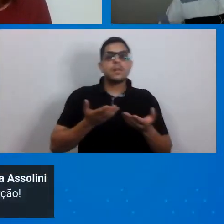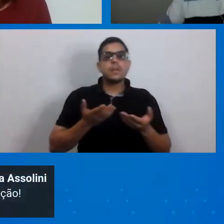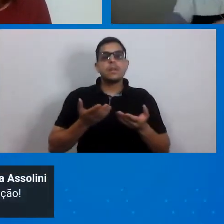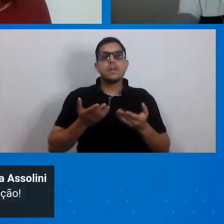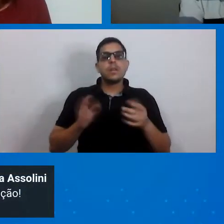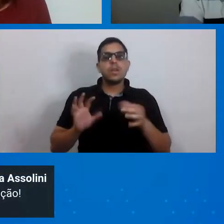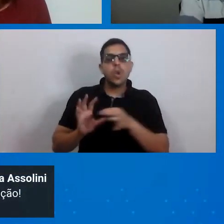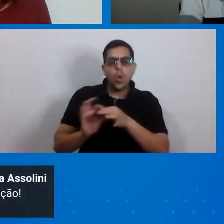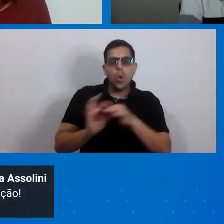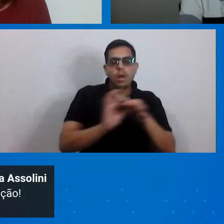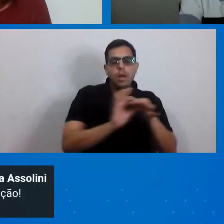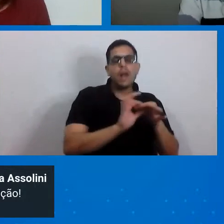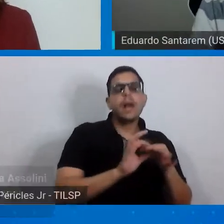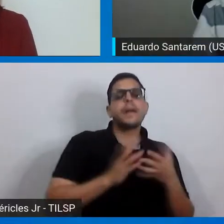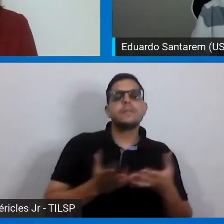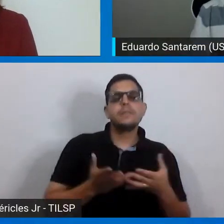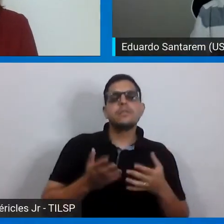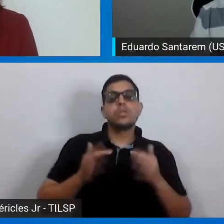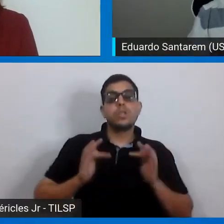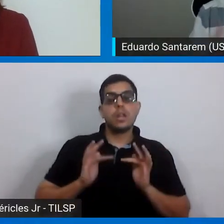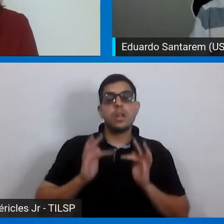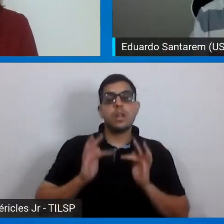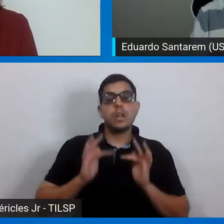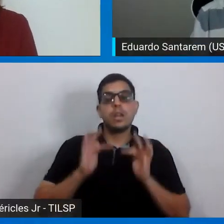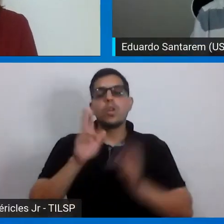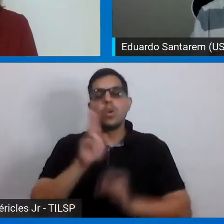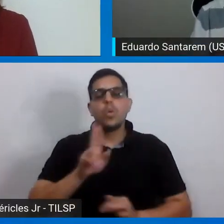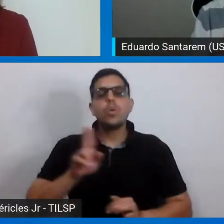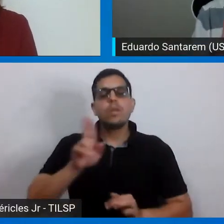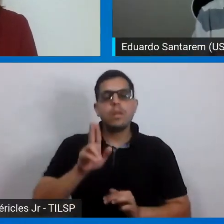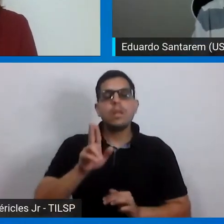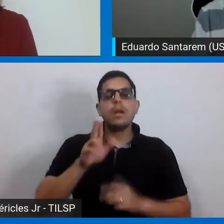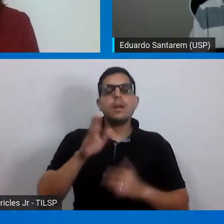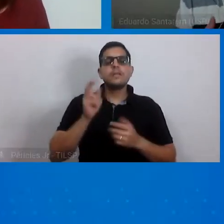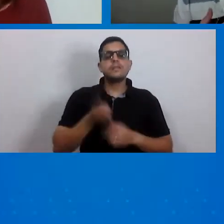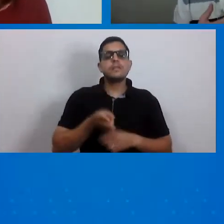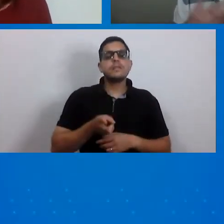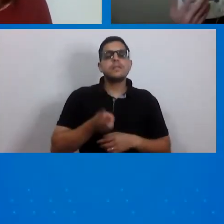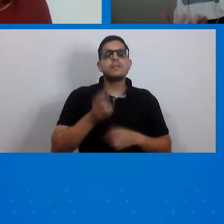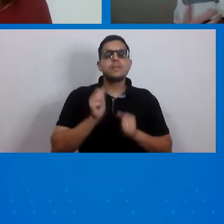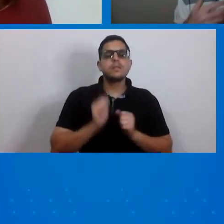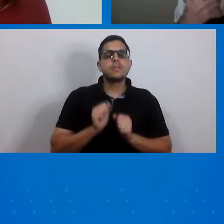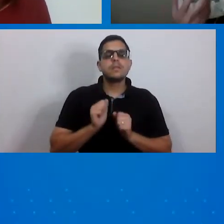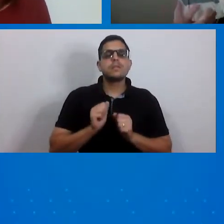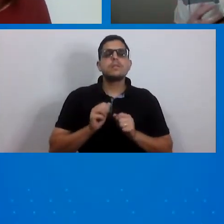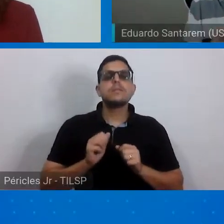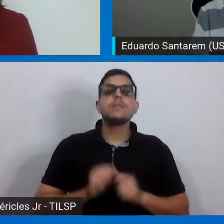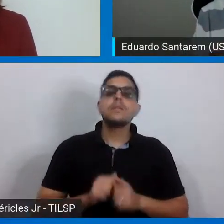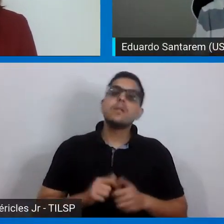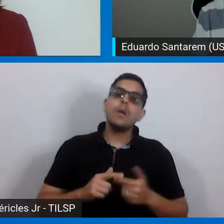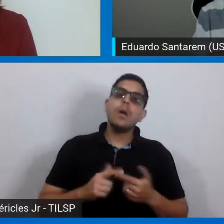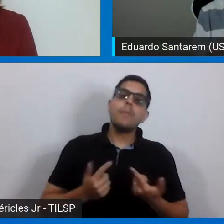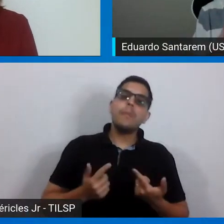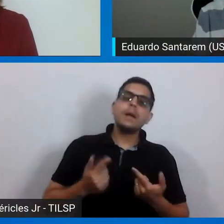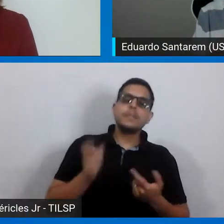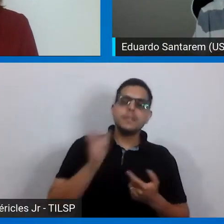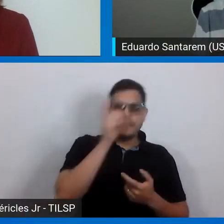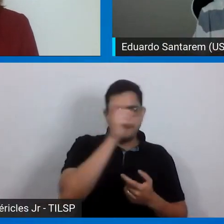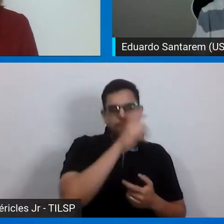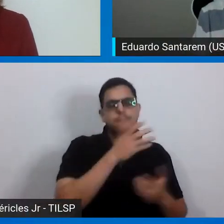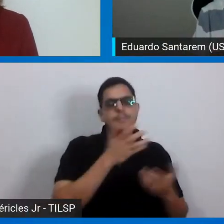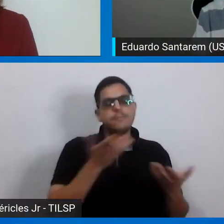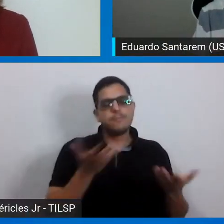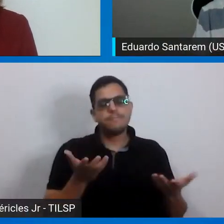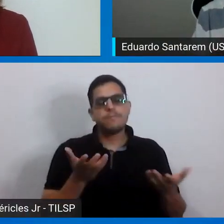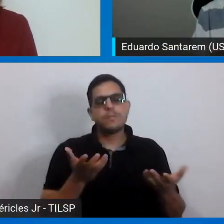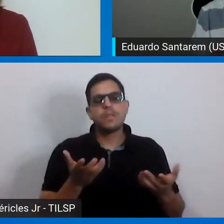ser um instrumento para a gente né E que a gente tem que usar isso mas acho que ainda tem muita dificuldade no nosso cenário no nosso contexto para porque a gente possa